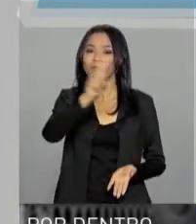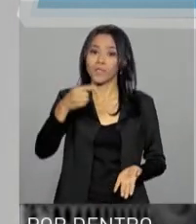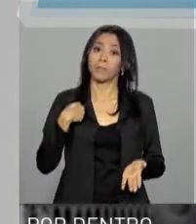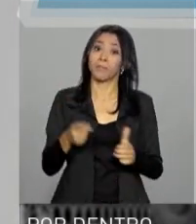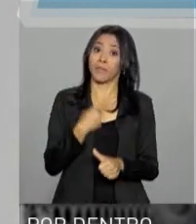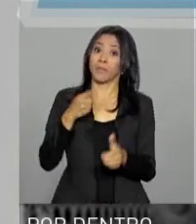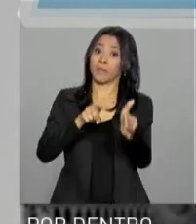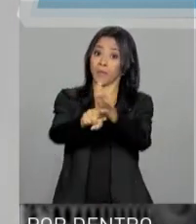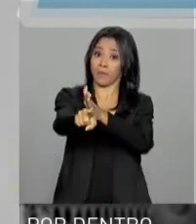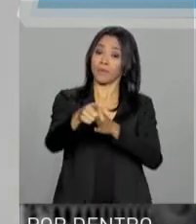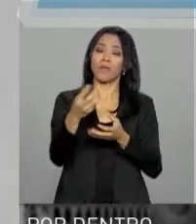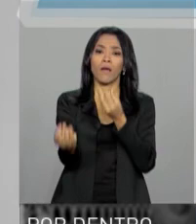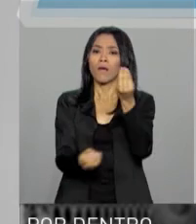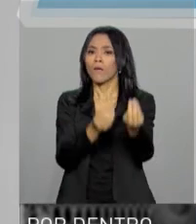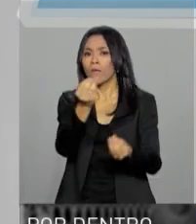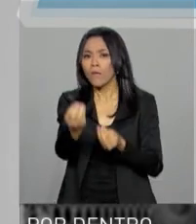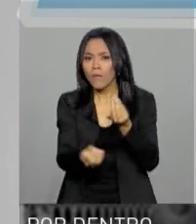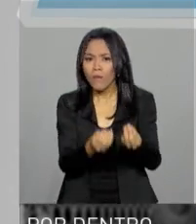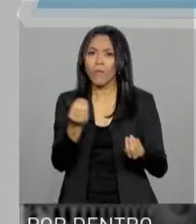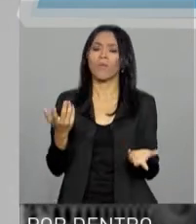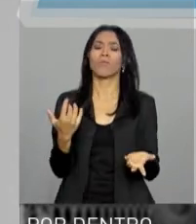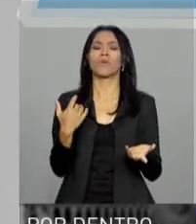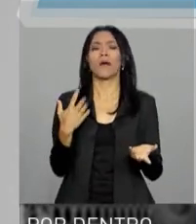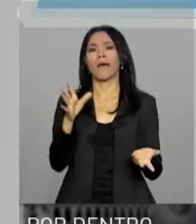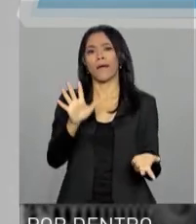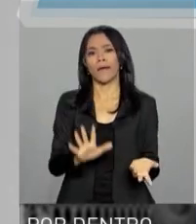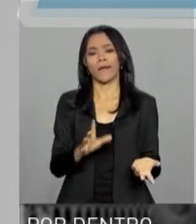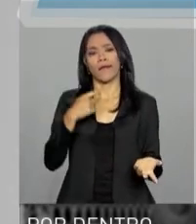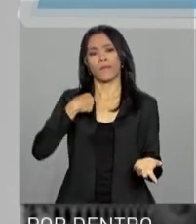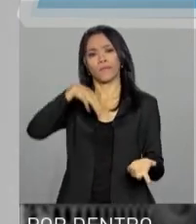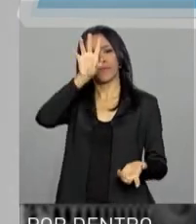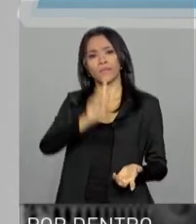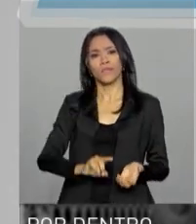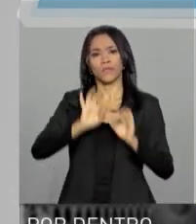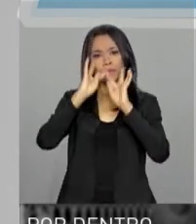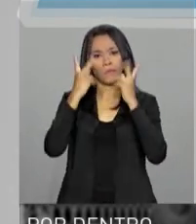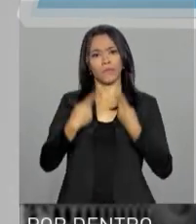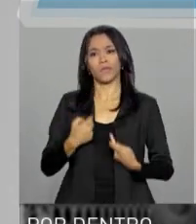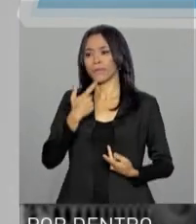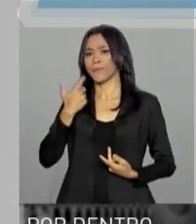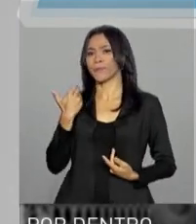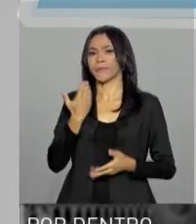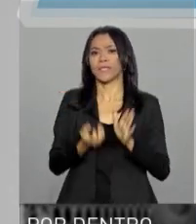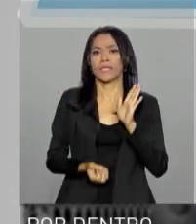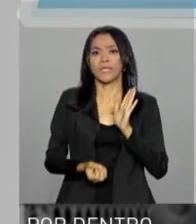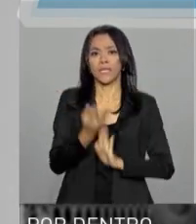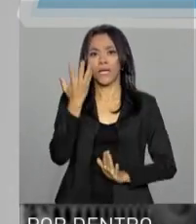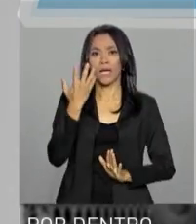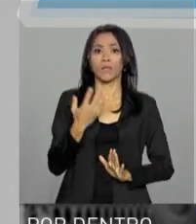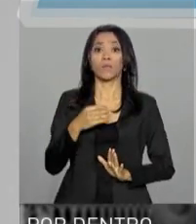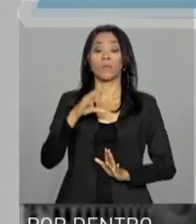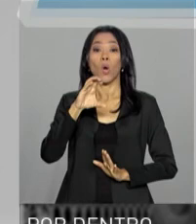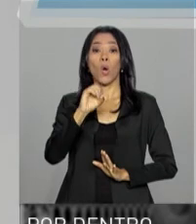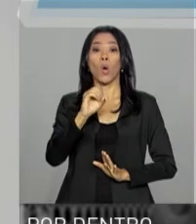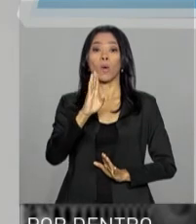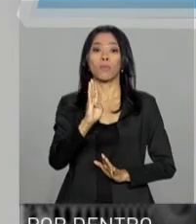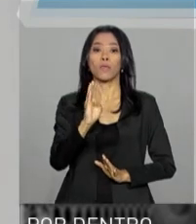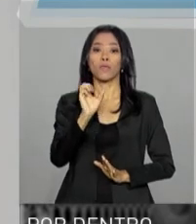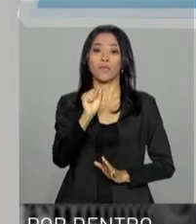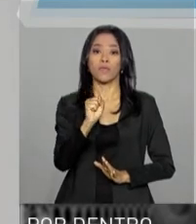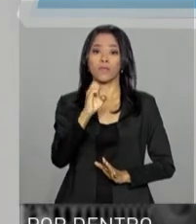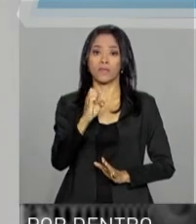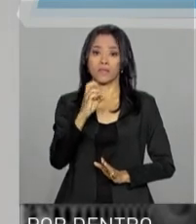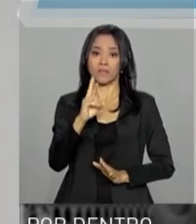como observatório dos direitos humanos que têm criado pelo governo federal e pela câmara dos deputados pode